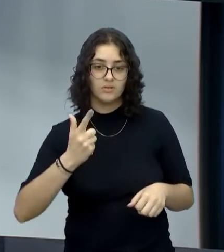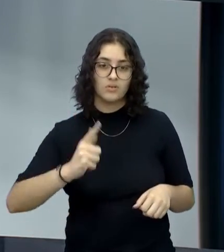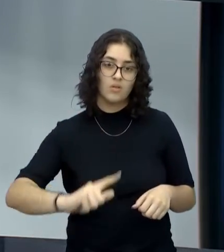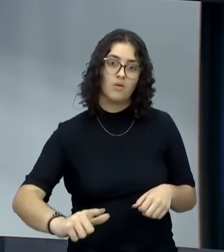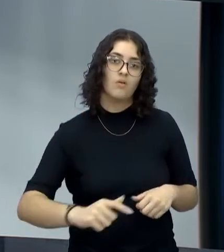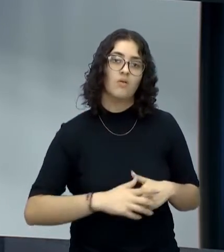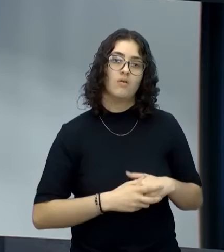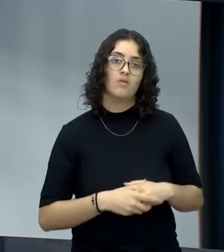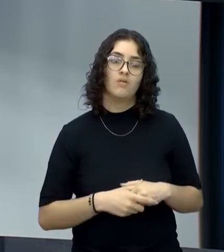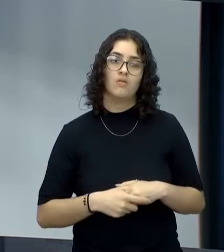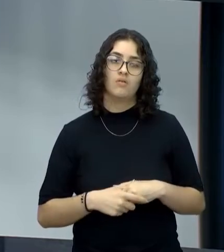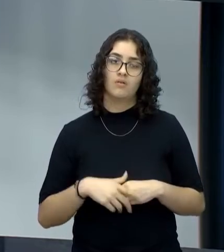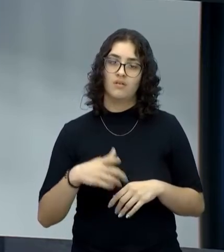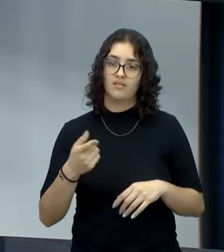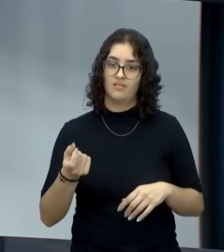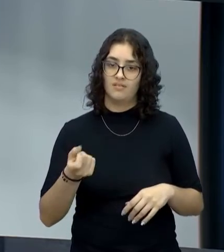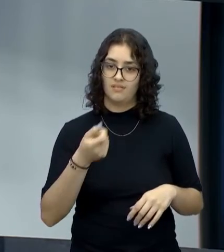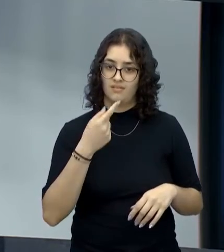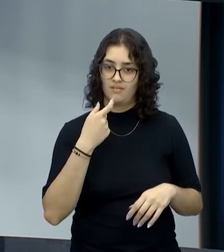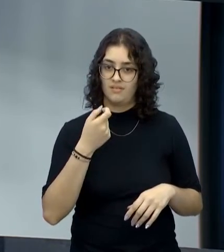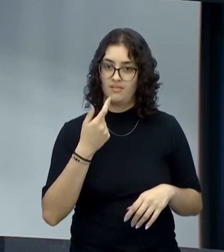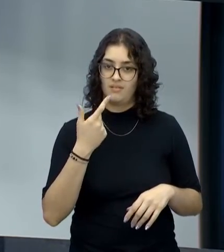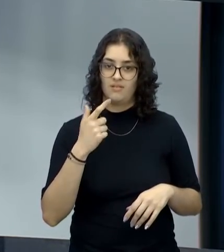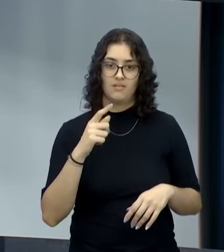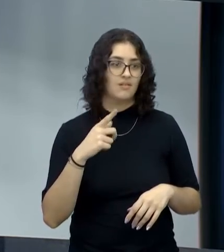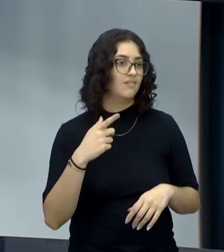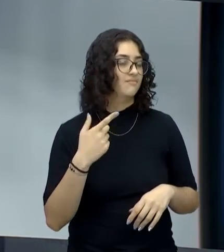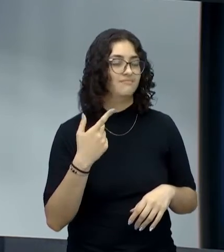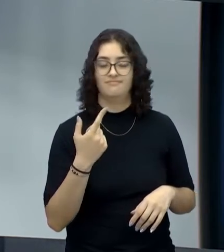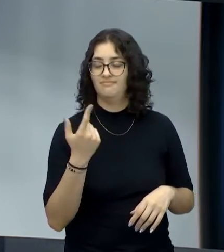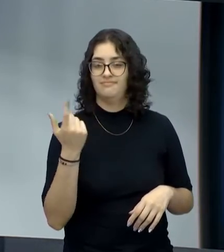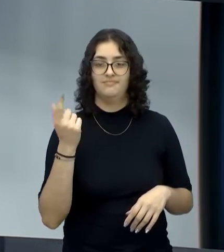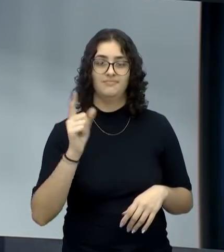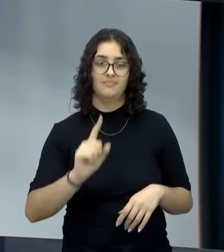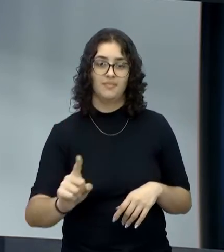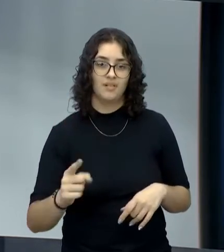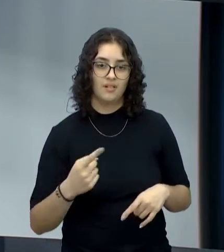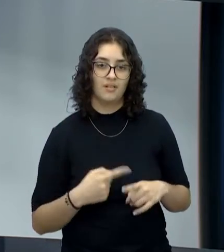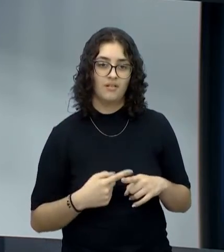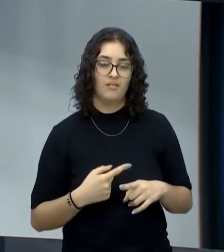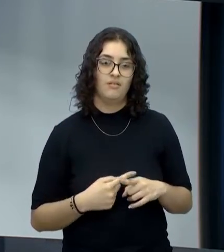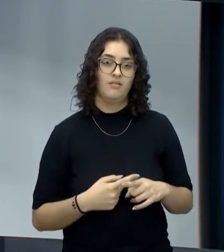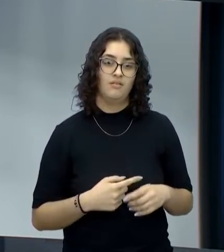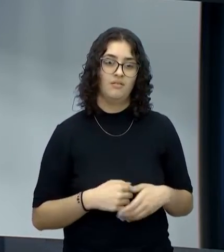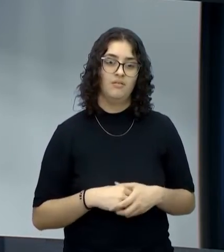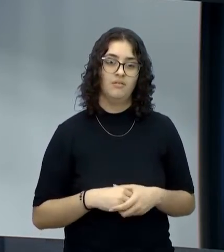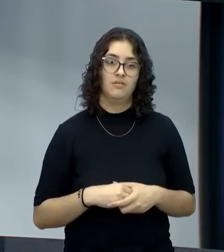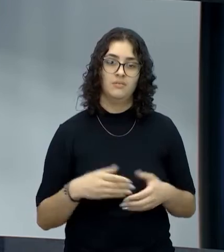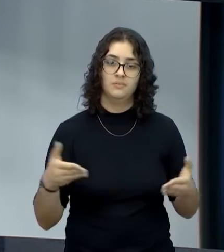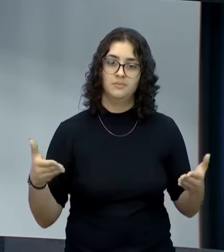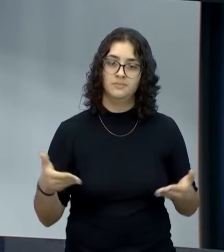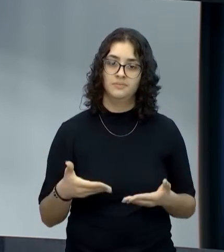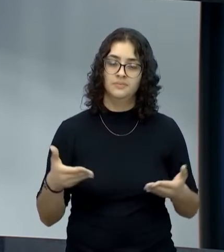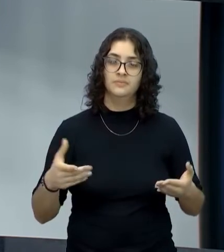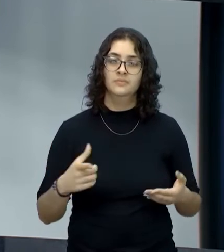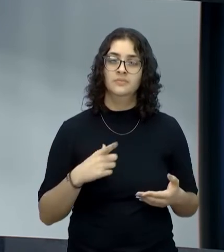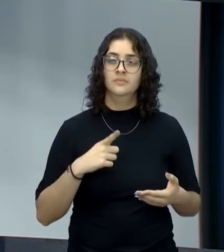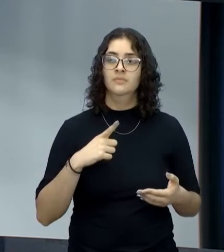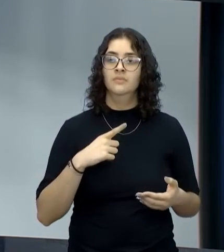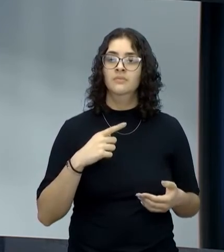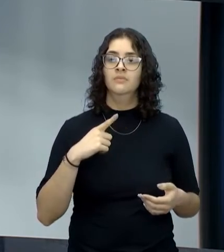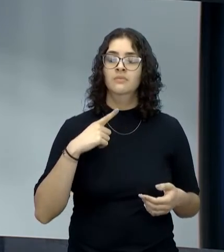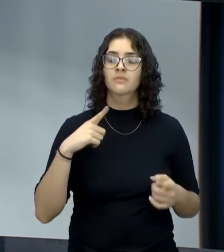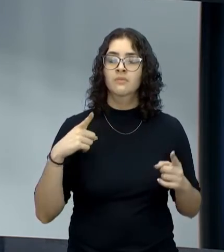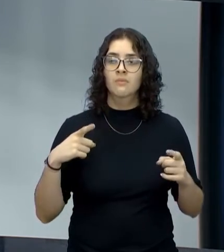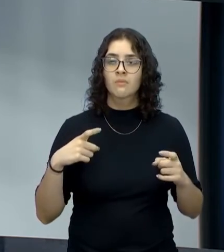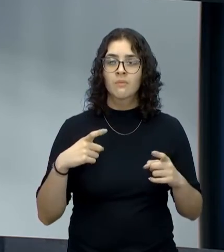doente e tomar aquele mesmo medicamento, ele não terá efeito. Por isso, não terá o efeito desejado. Por isso que hoje existem as superbactérias,